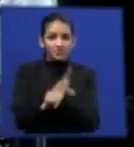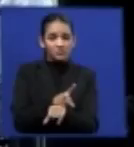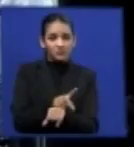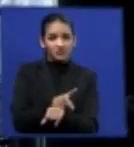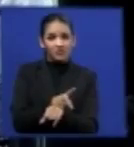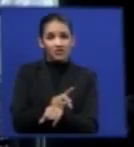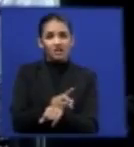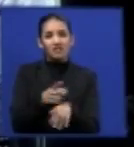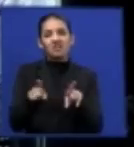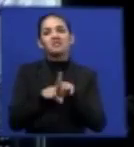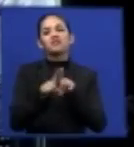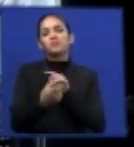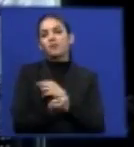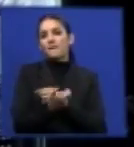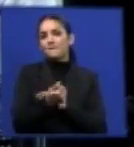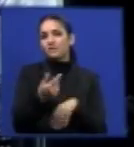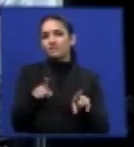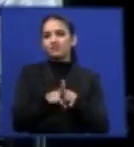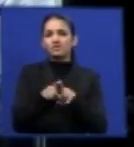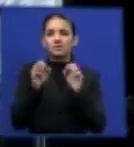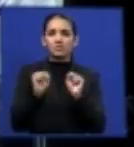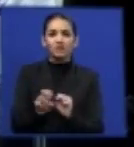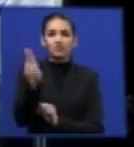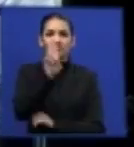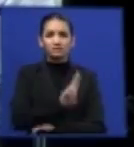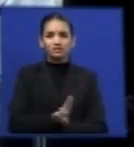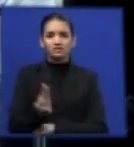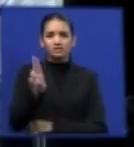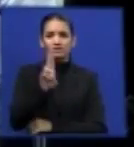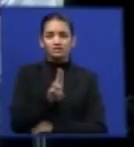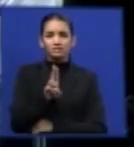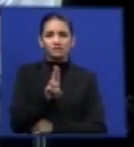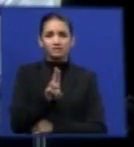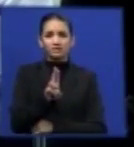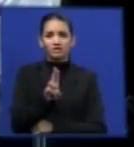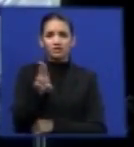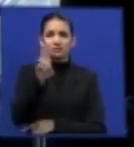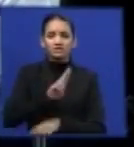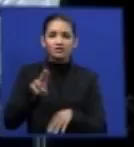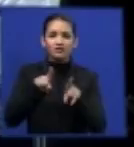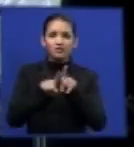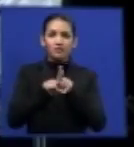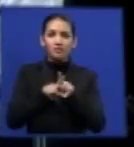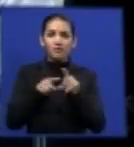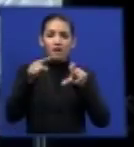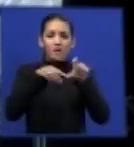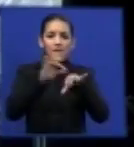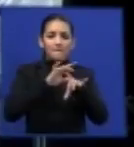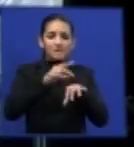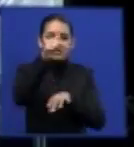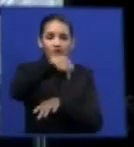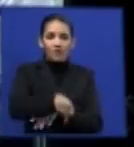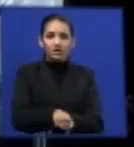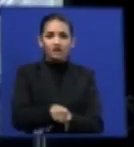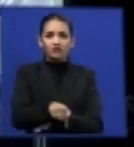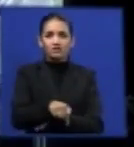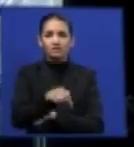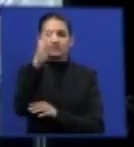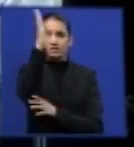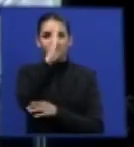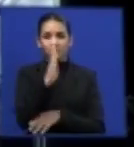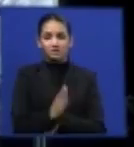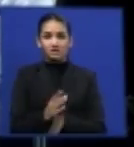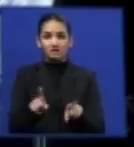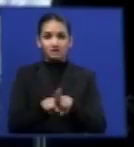restrito e naturalmente poderia ser utilizado com os próprios pneus nossos que não tem uma destinação adequada